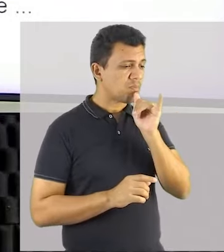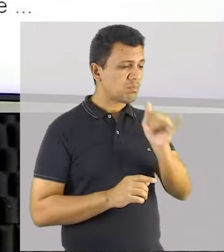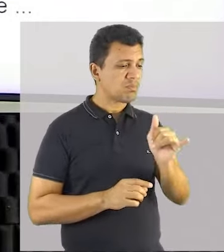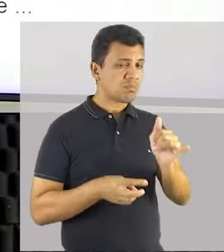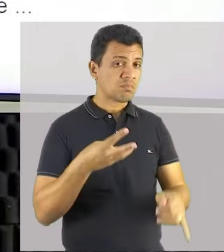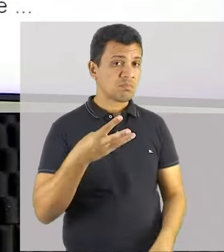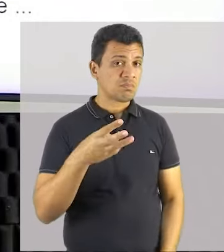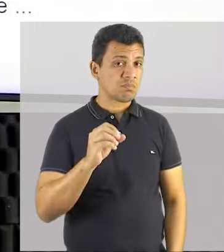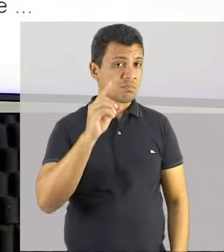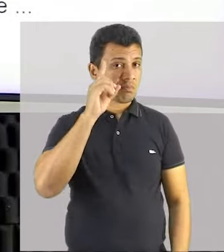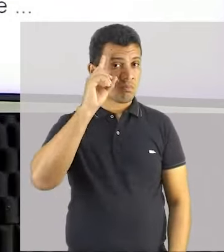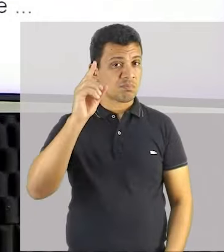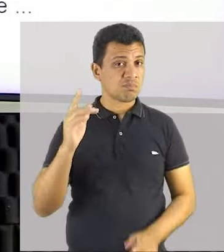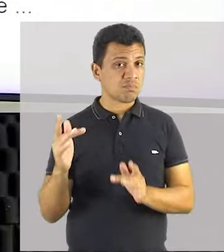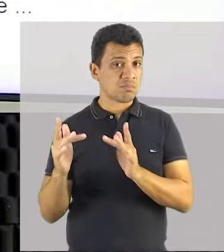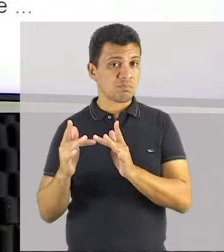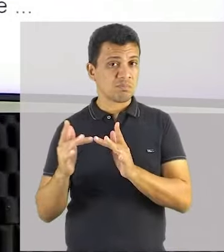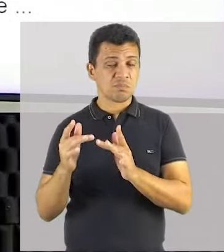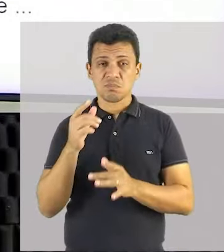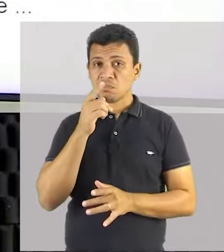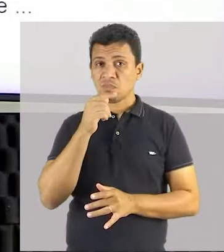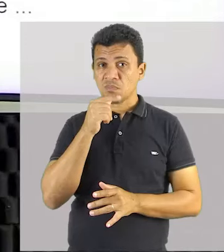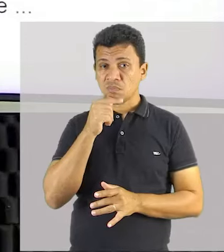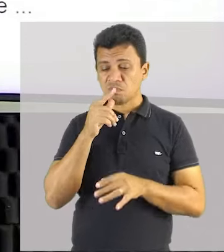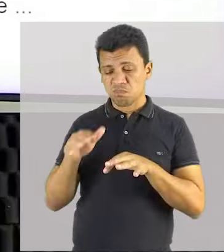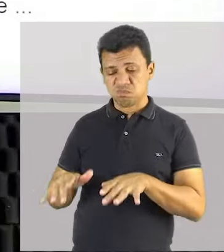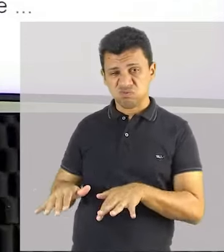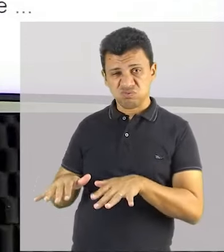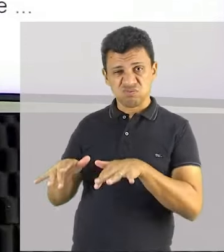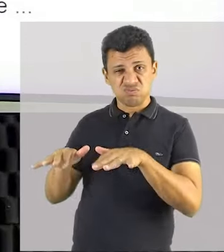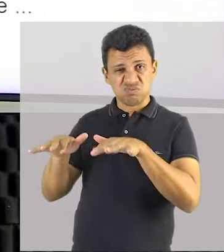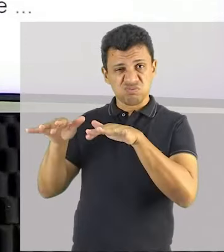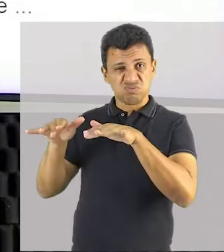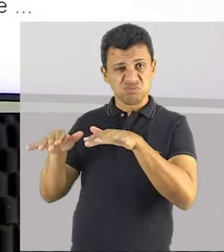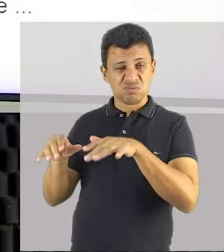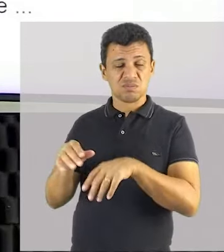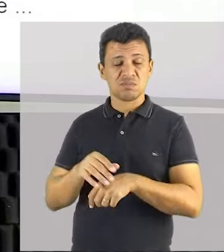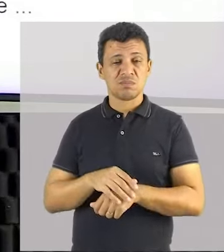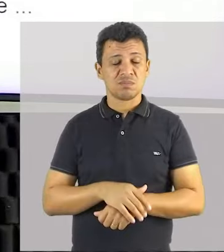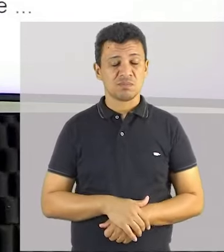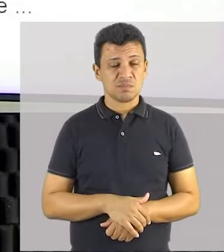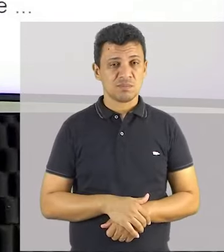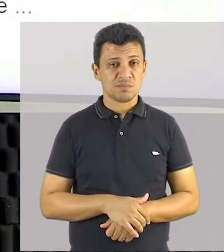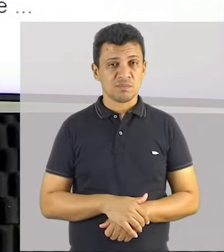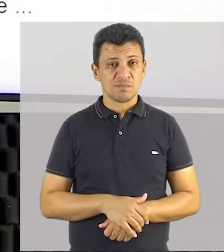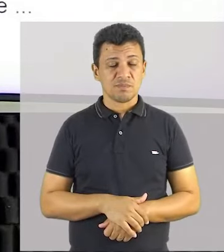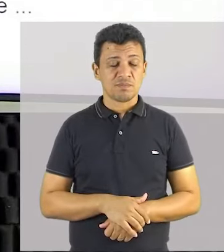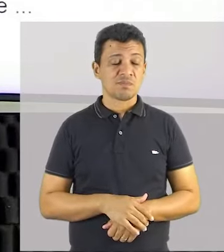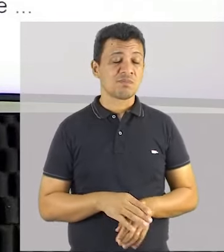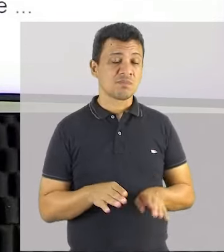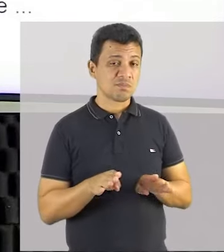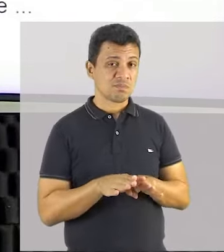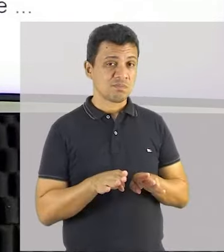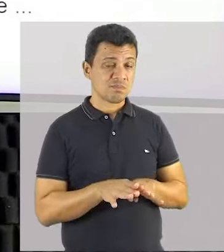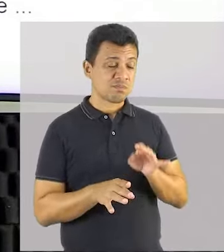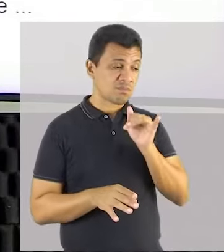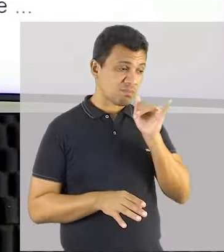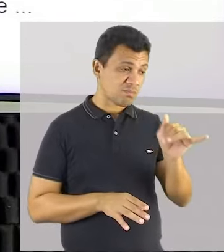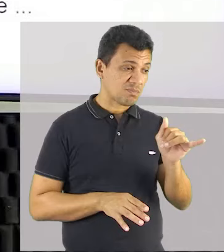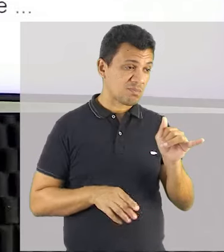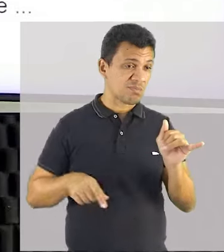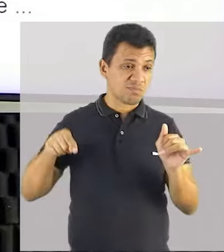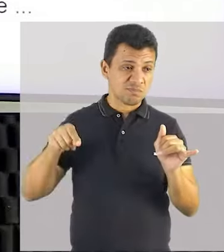há 30 dias teve contato com águas de Enchente ainda informa que nesta